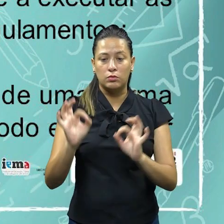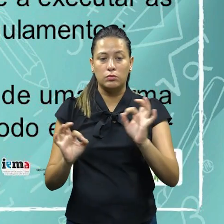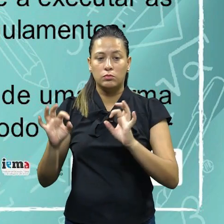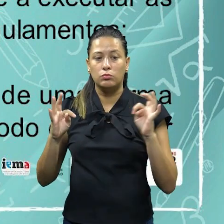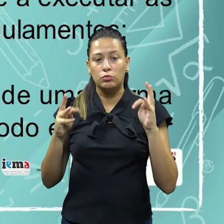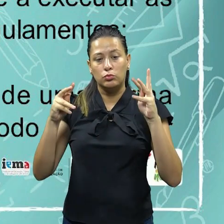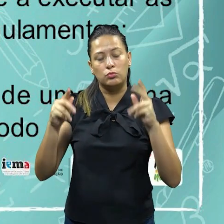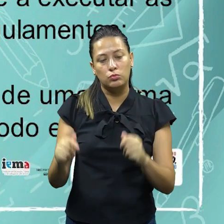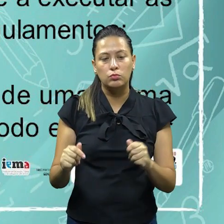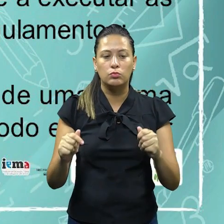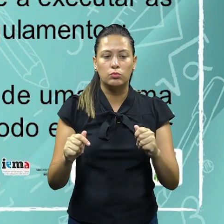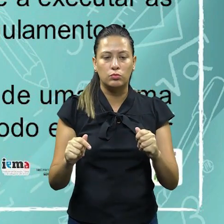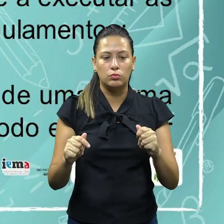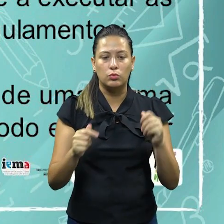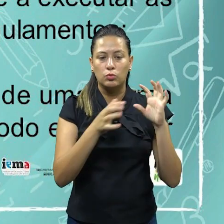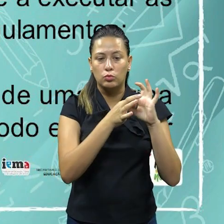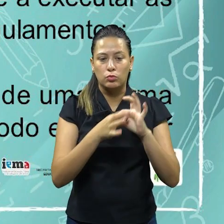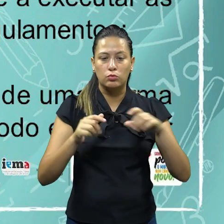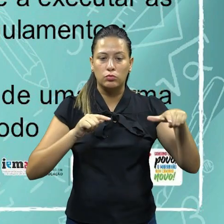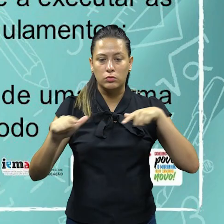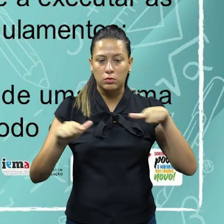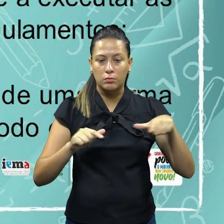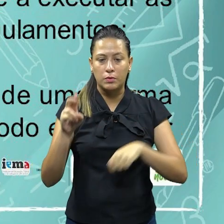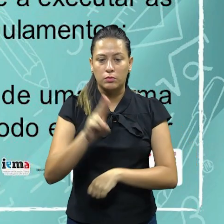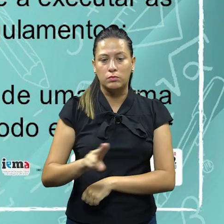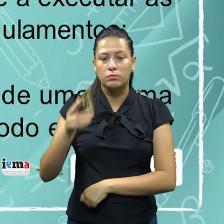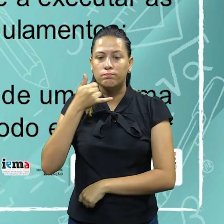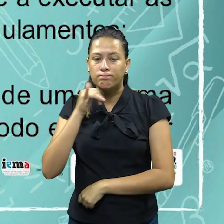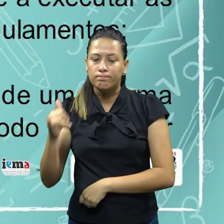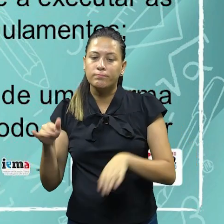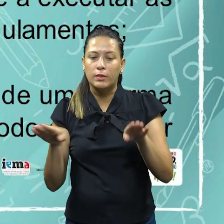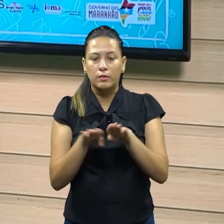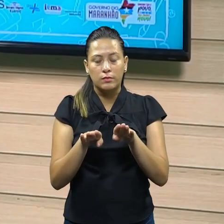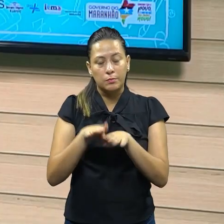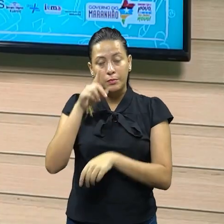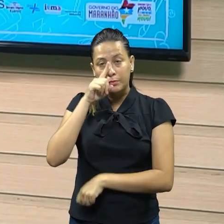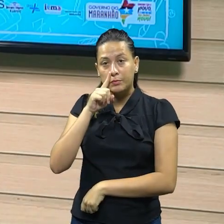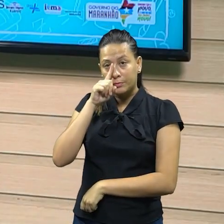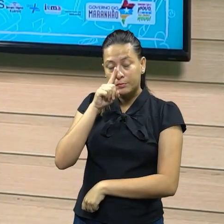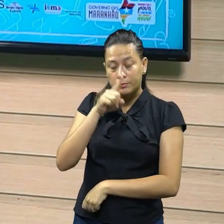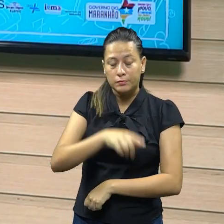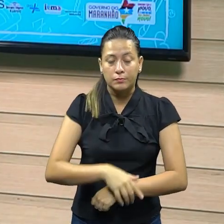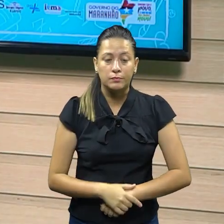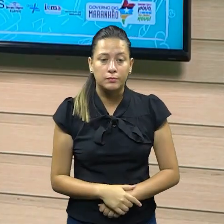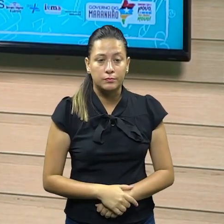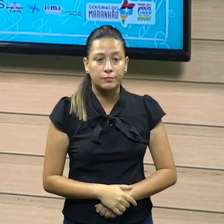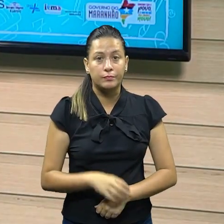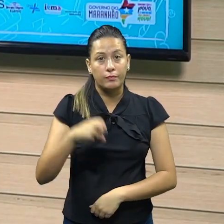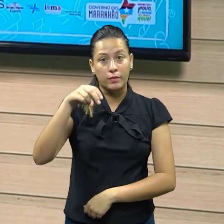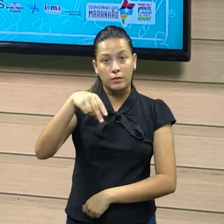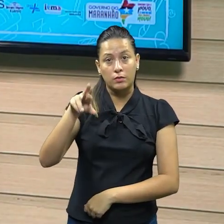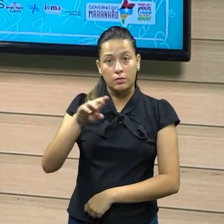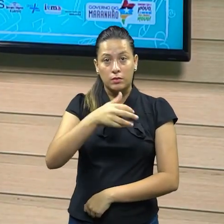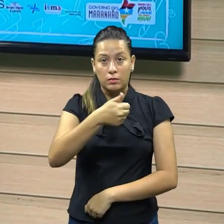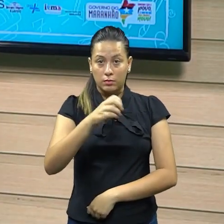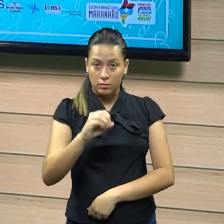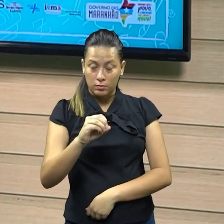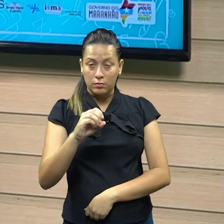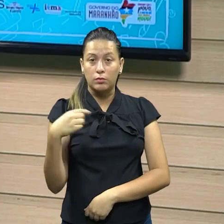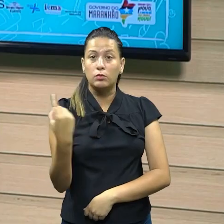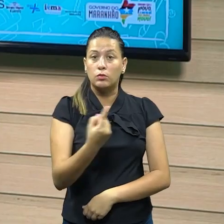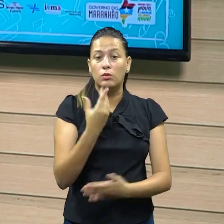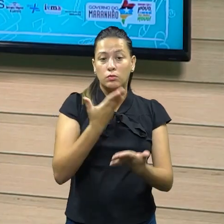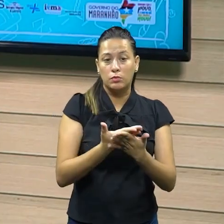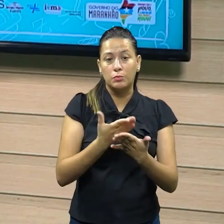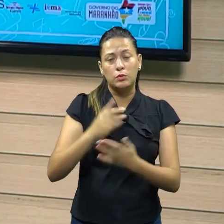e qualquer trabalho com eletricidade e os principais riscos. Além da NR10, nós vamos também